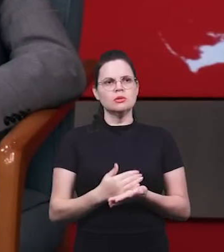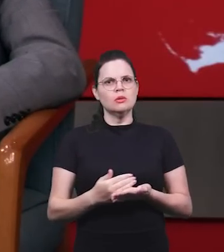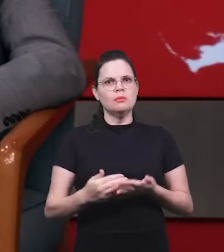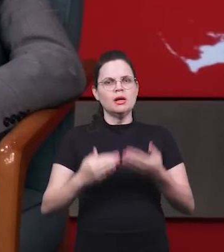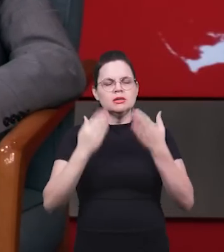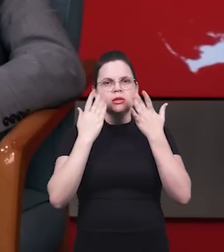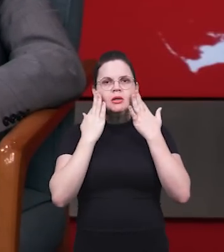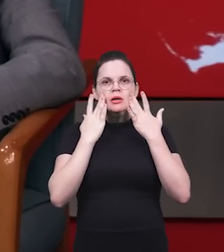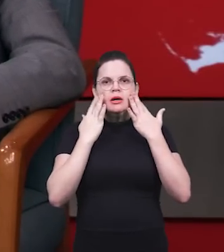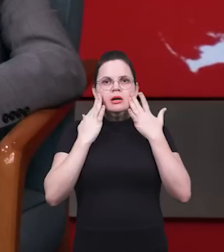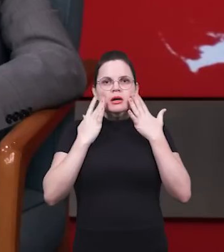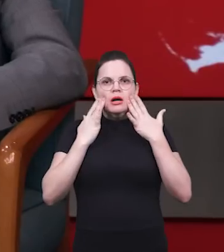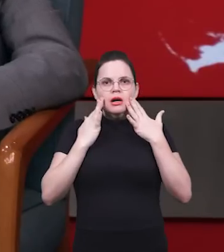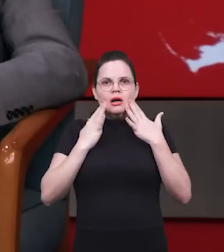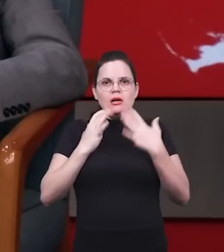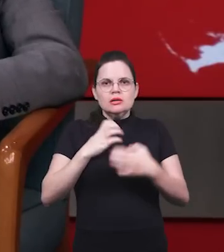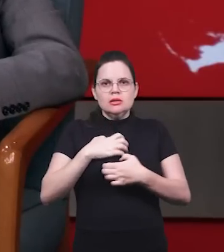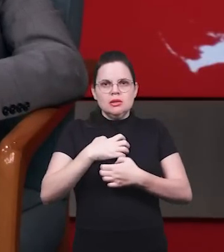com o Espírito Santo.